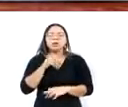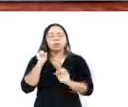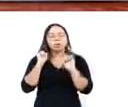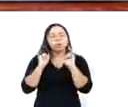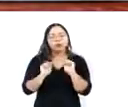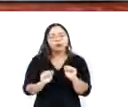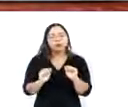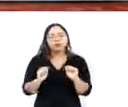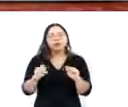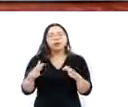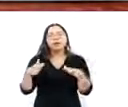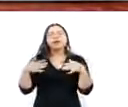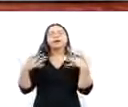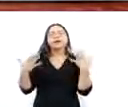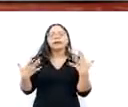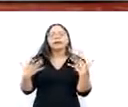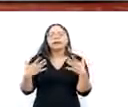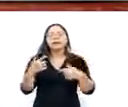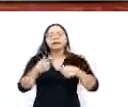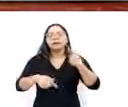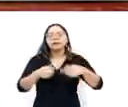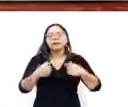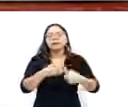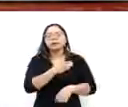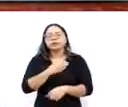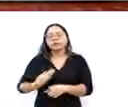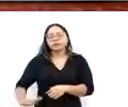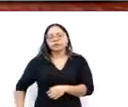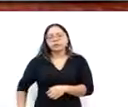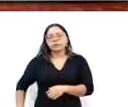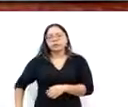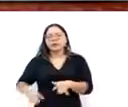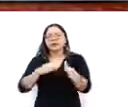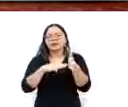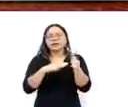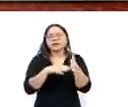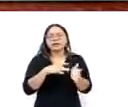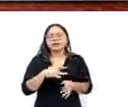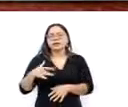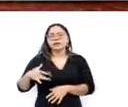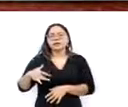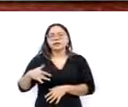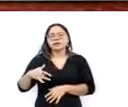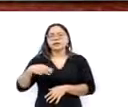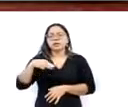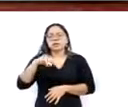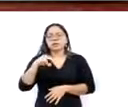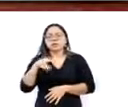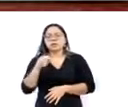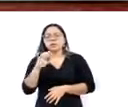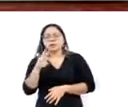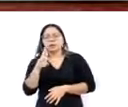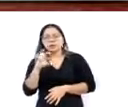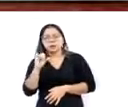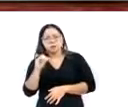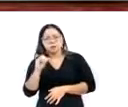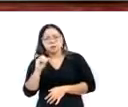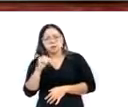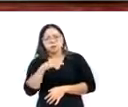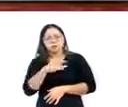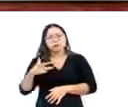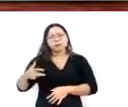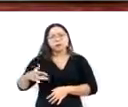poder. E agora, cadê as políticas públicas da Secretaria de Saúde, do Ministério da Saúde,